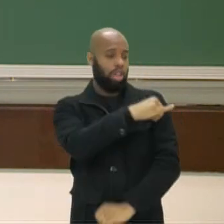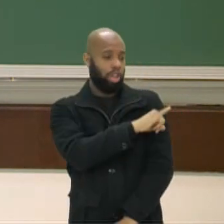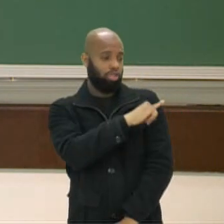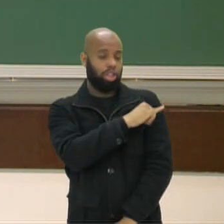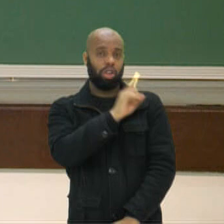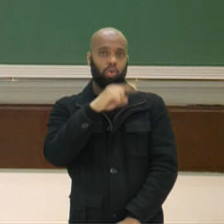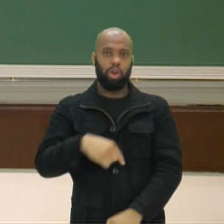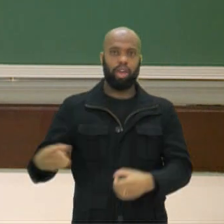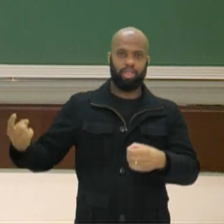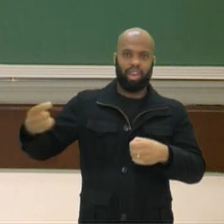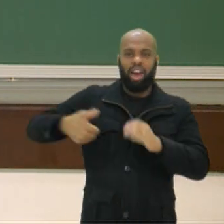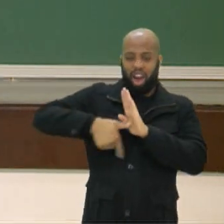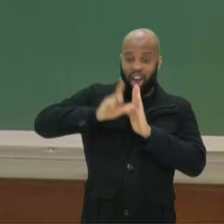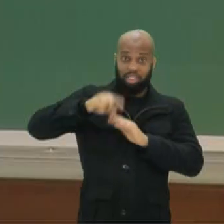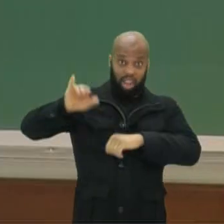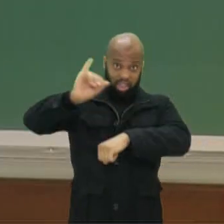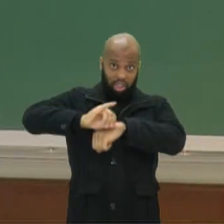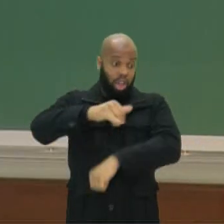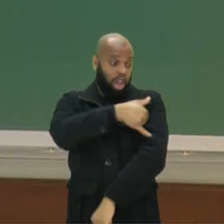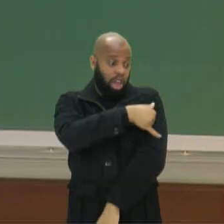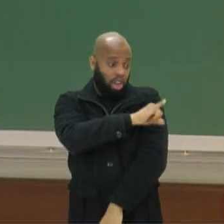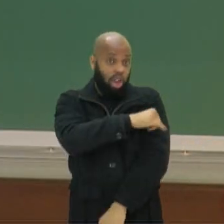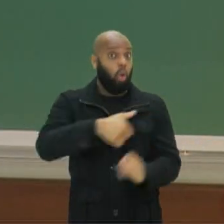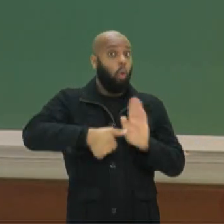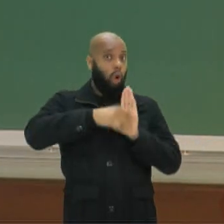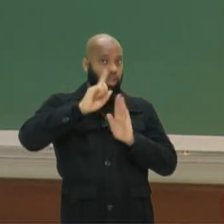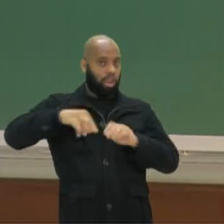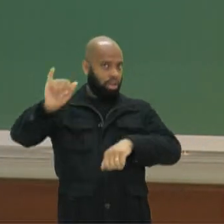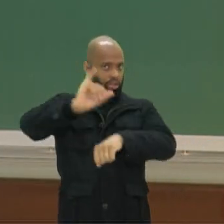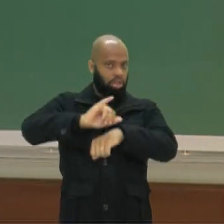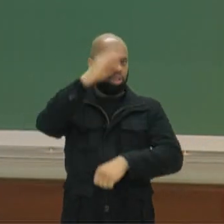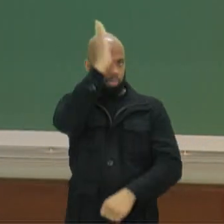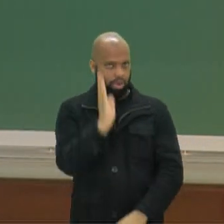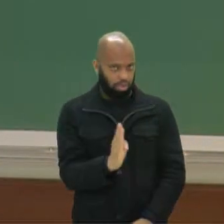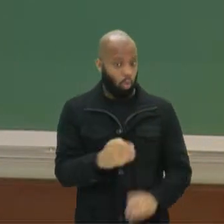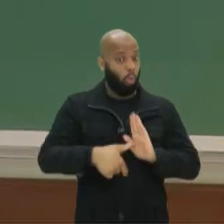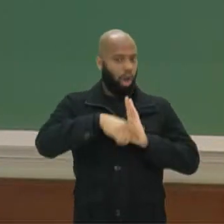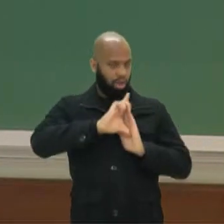foi a capital do Brasil, um dos principais